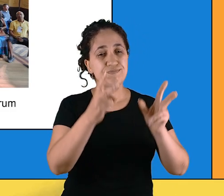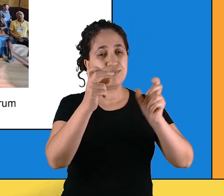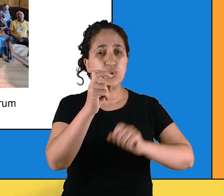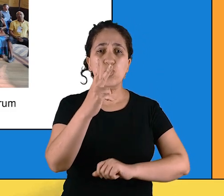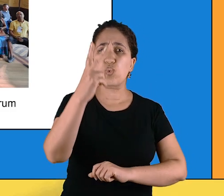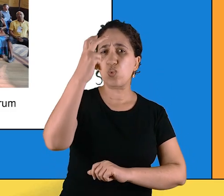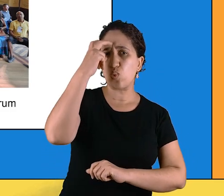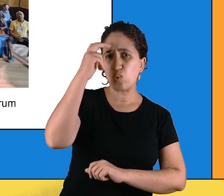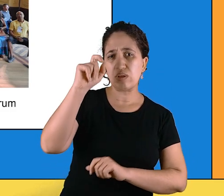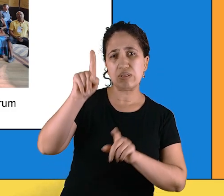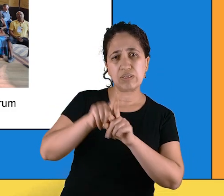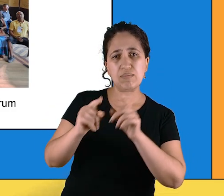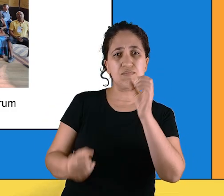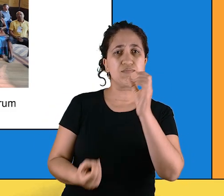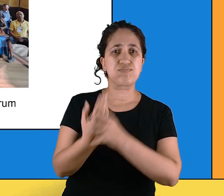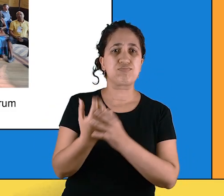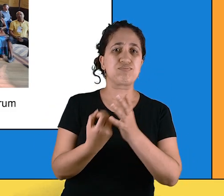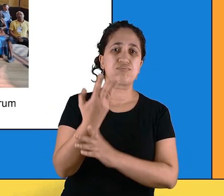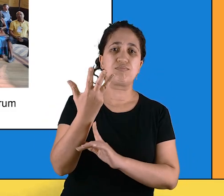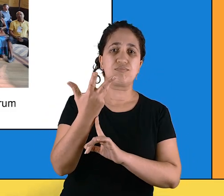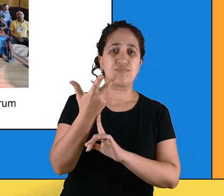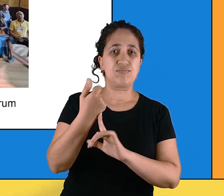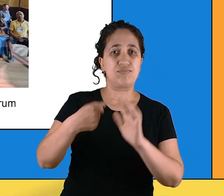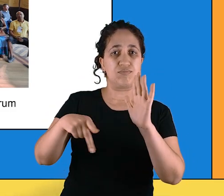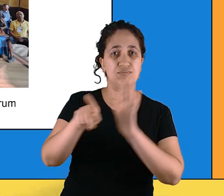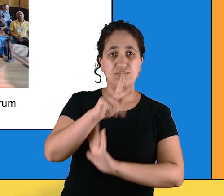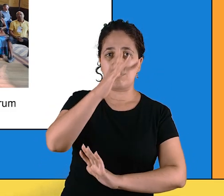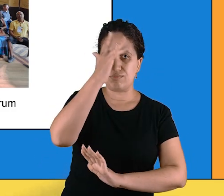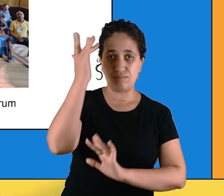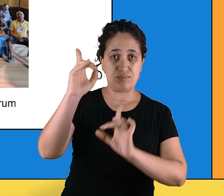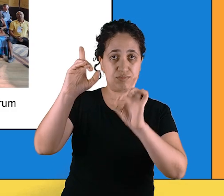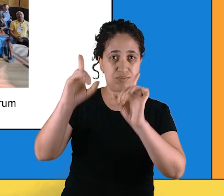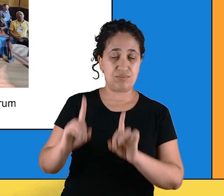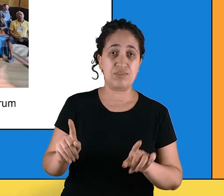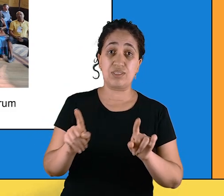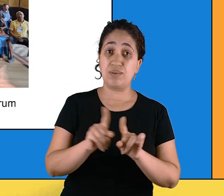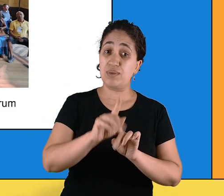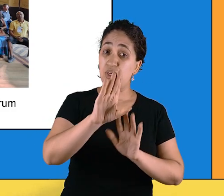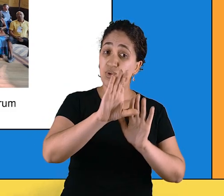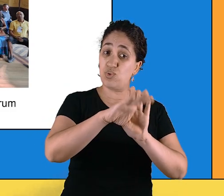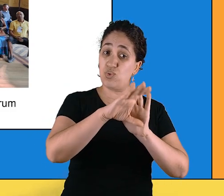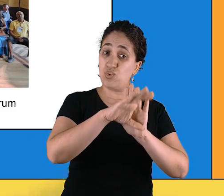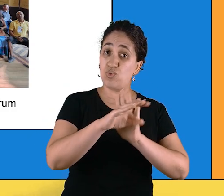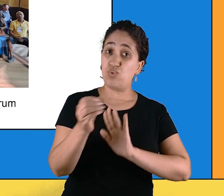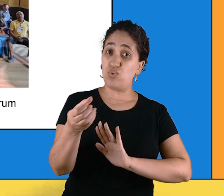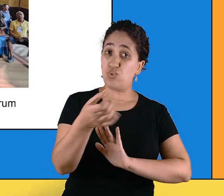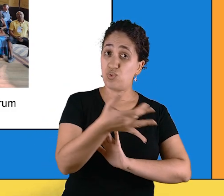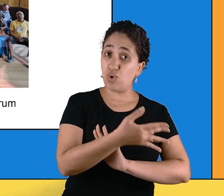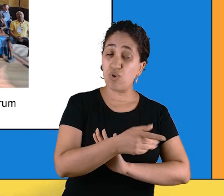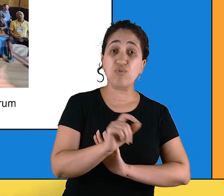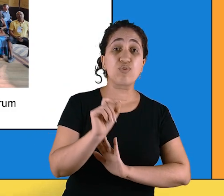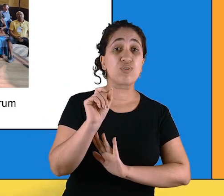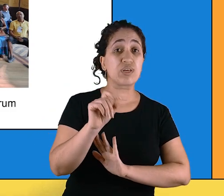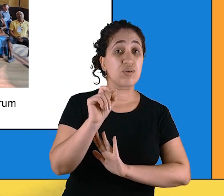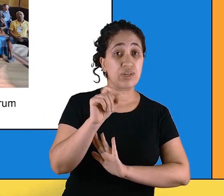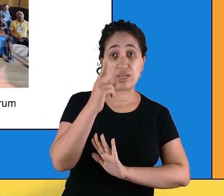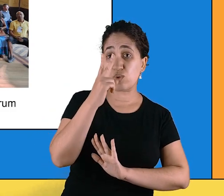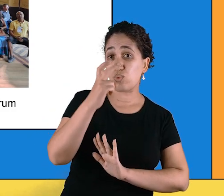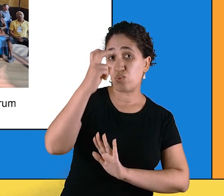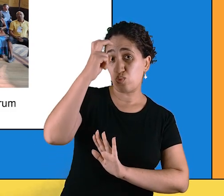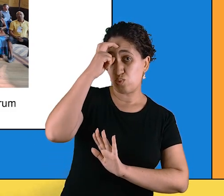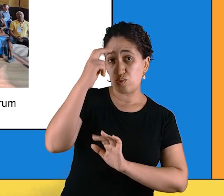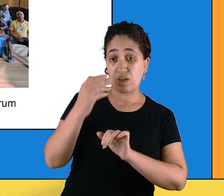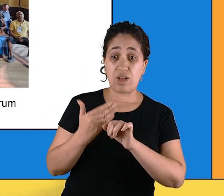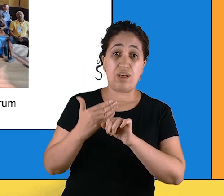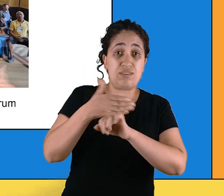reconhecimento da cultura e da produção artística das pessoas com deficiência e também um novo conceito que a gente vem trabalhando, que é o conceito de